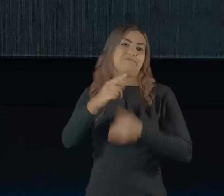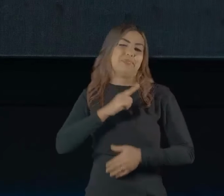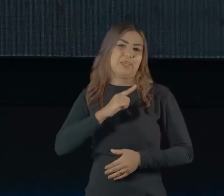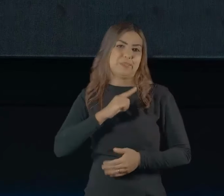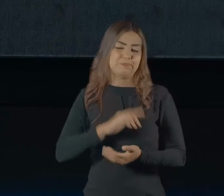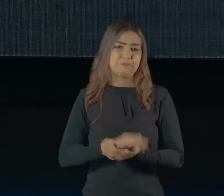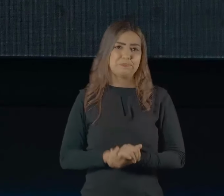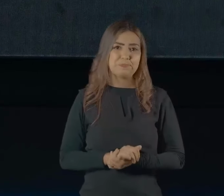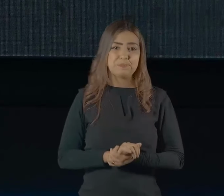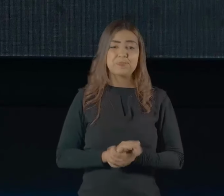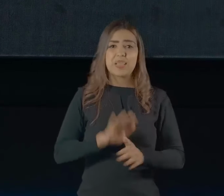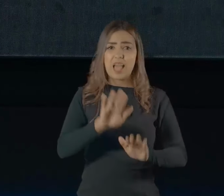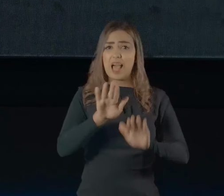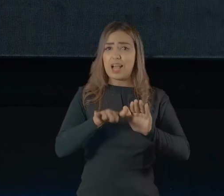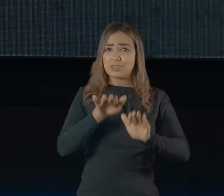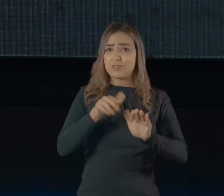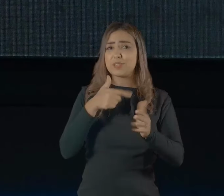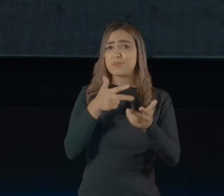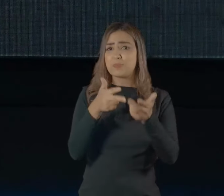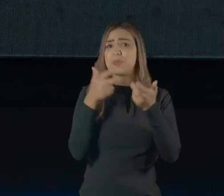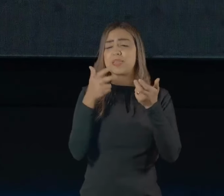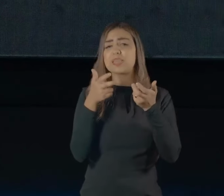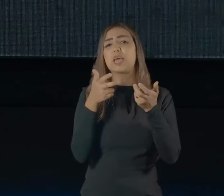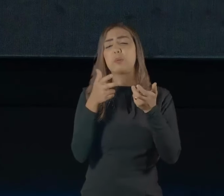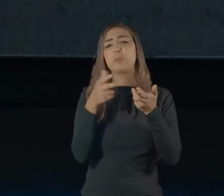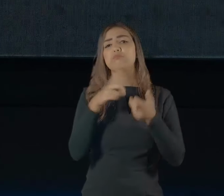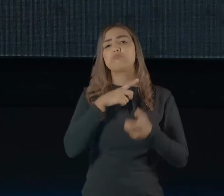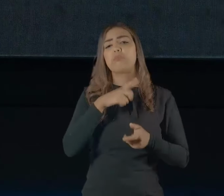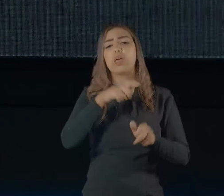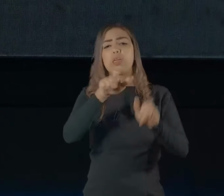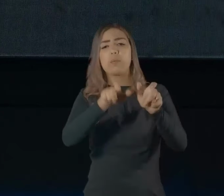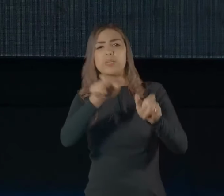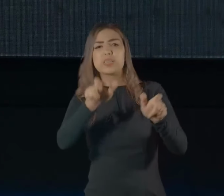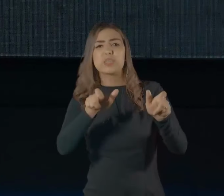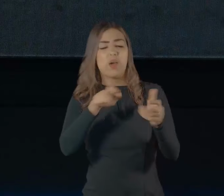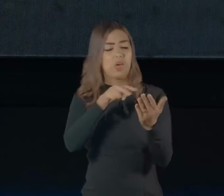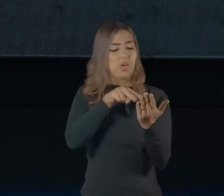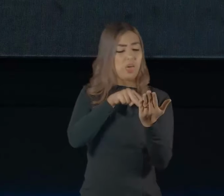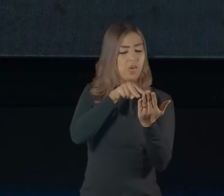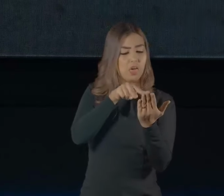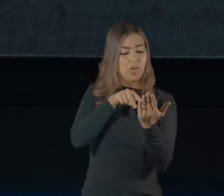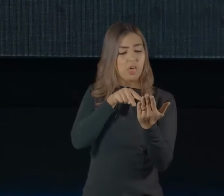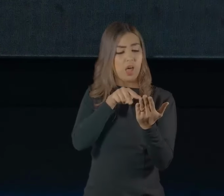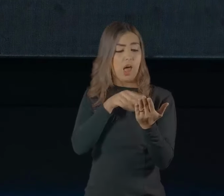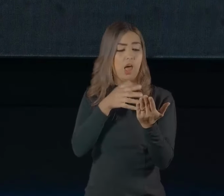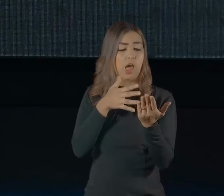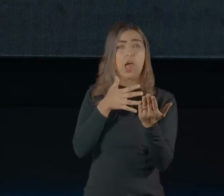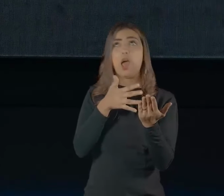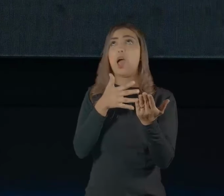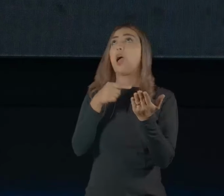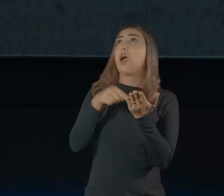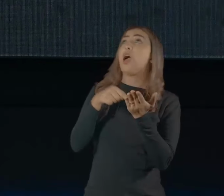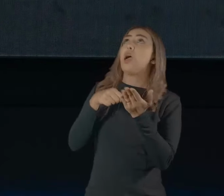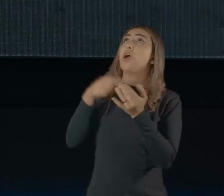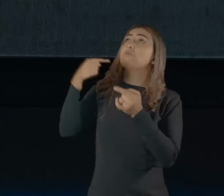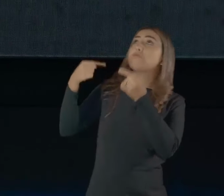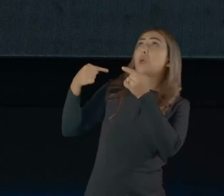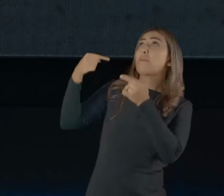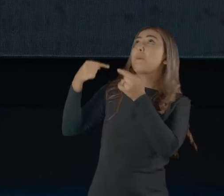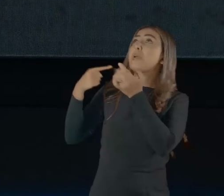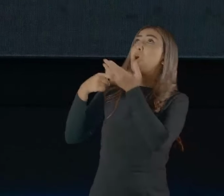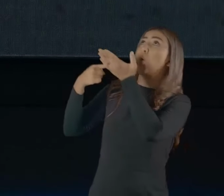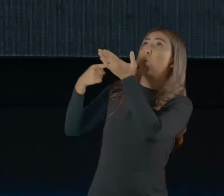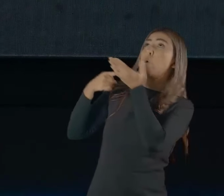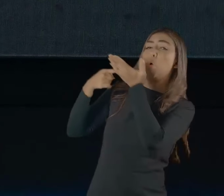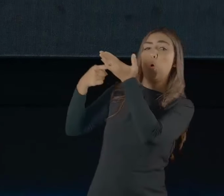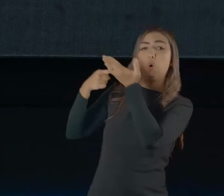que negociam a palavra de Deus, que por conta de algo, de um benefício financeiro, de ser